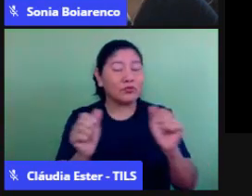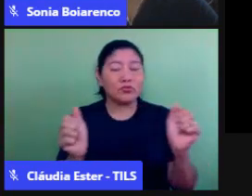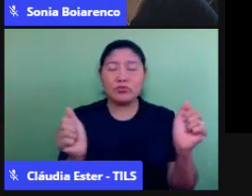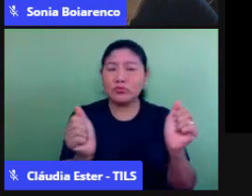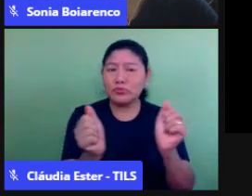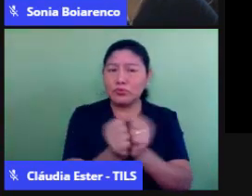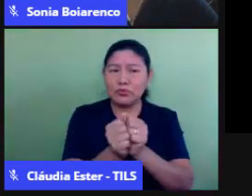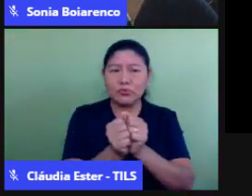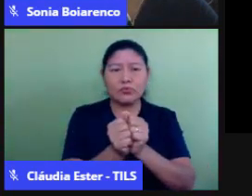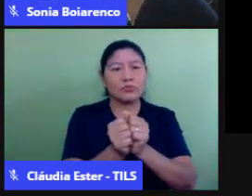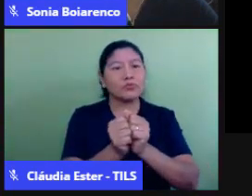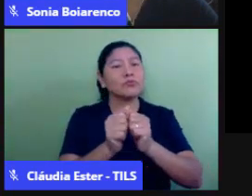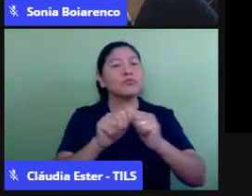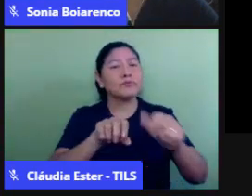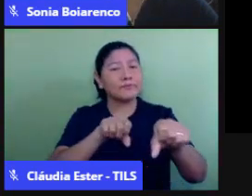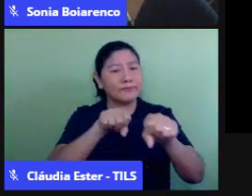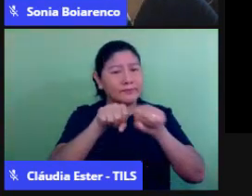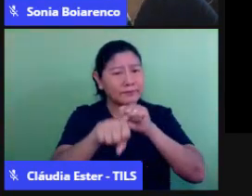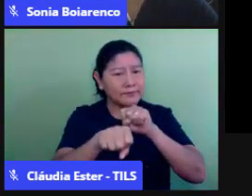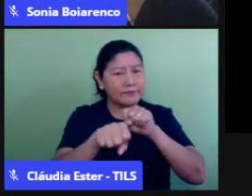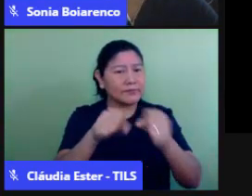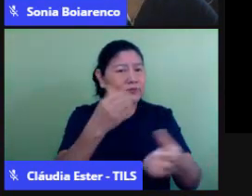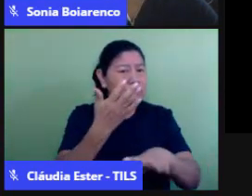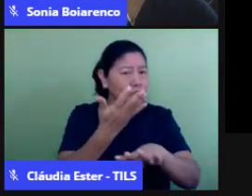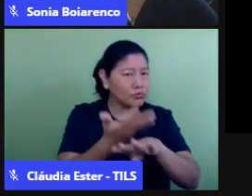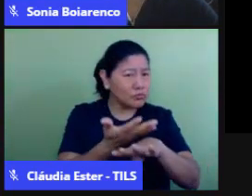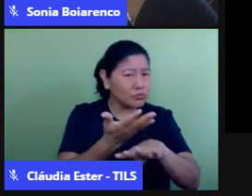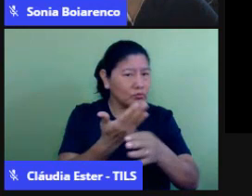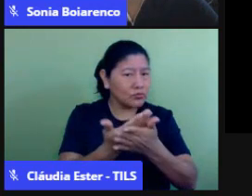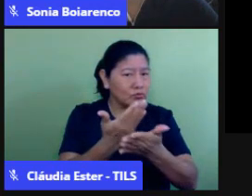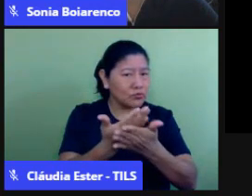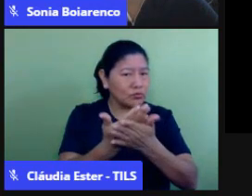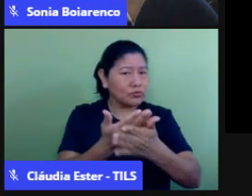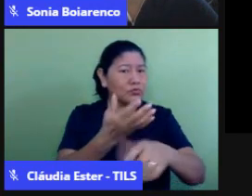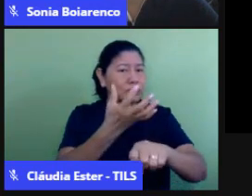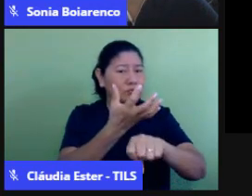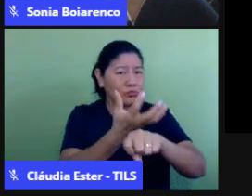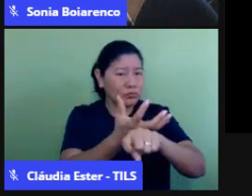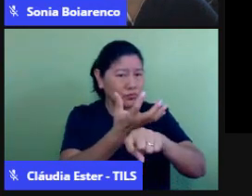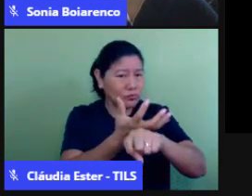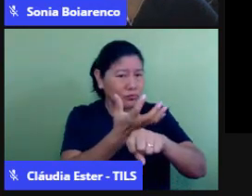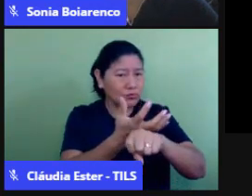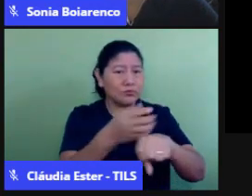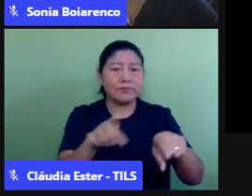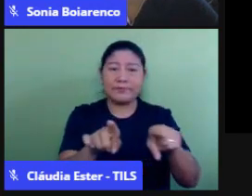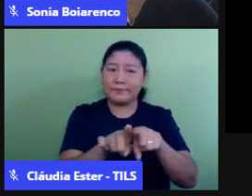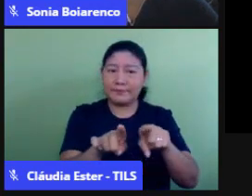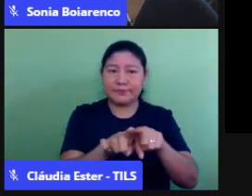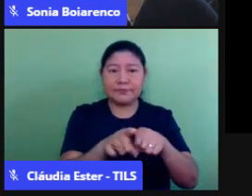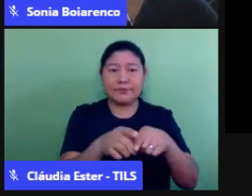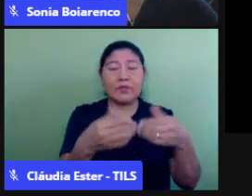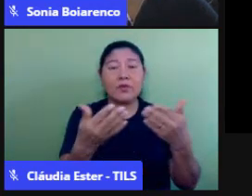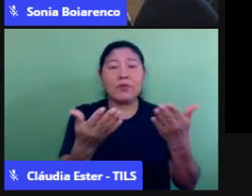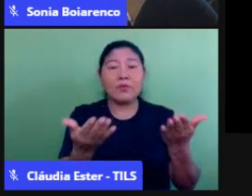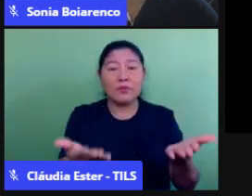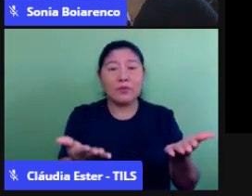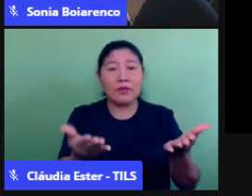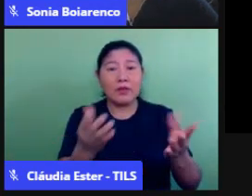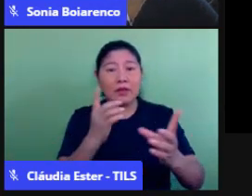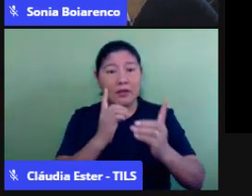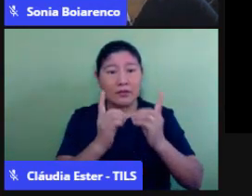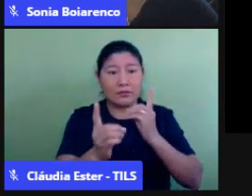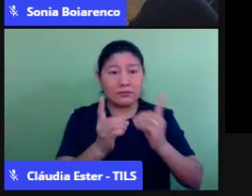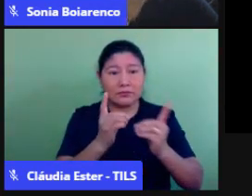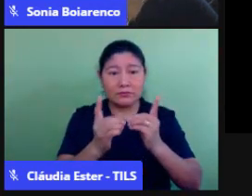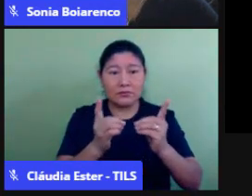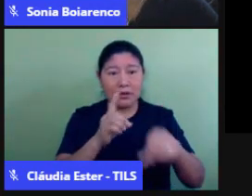nessas reflexões pedagógicas, a dialogar, tendo como ponto de partida do ensino remoto